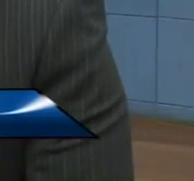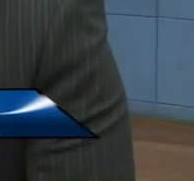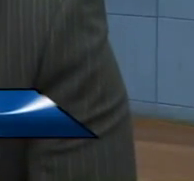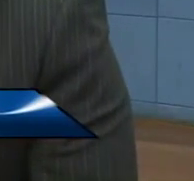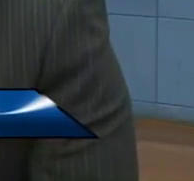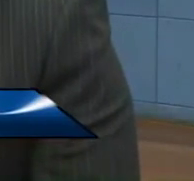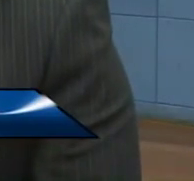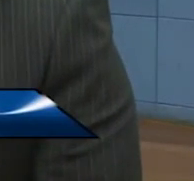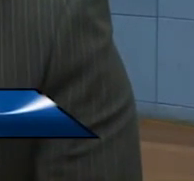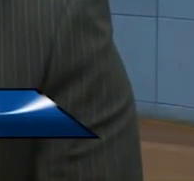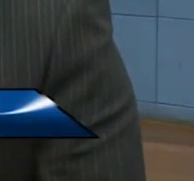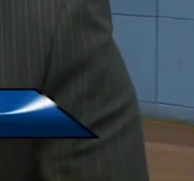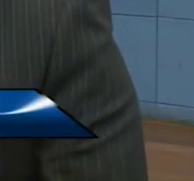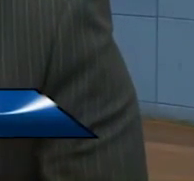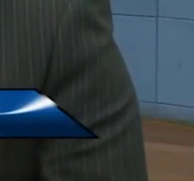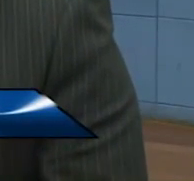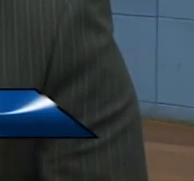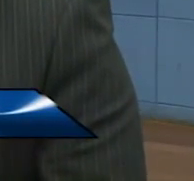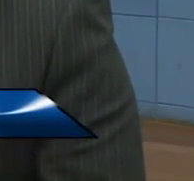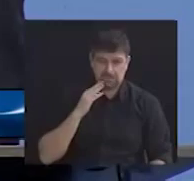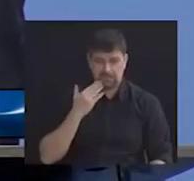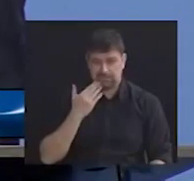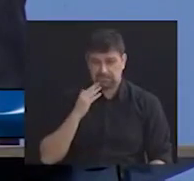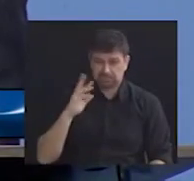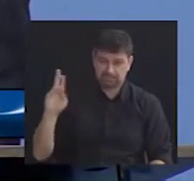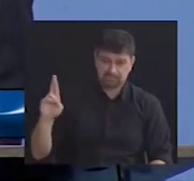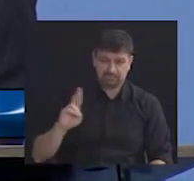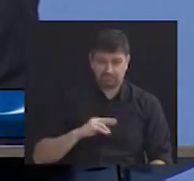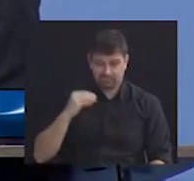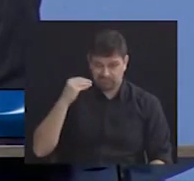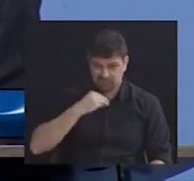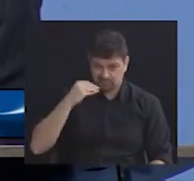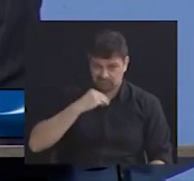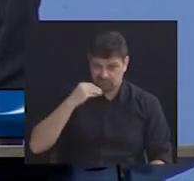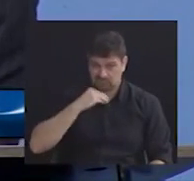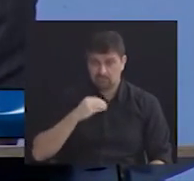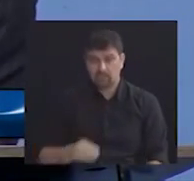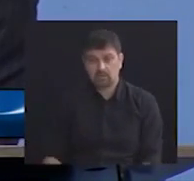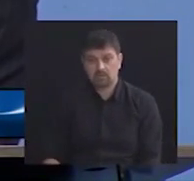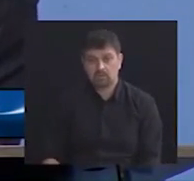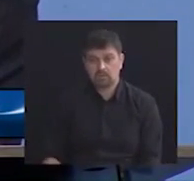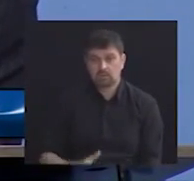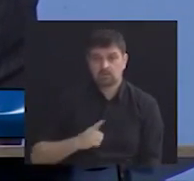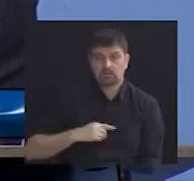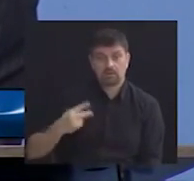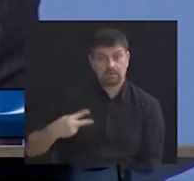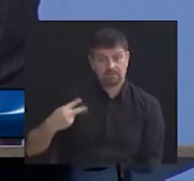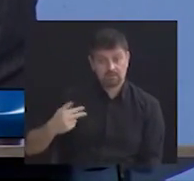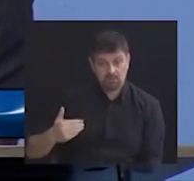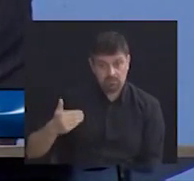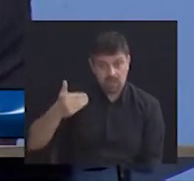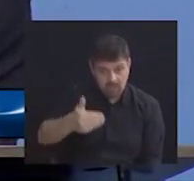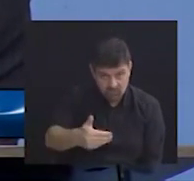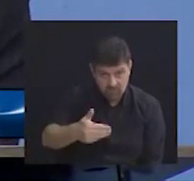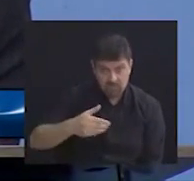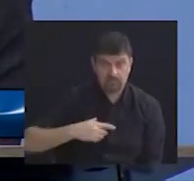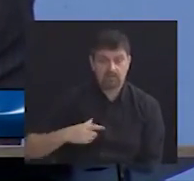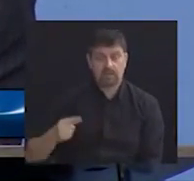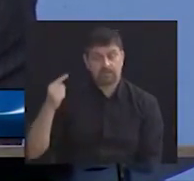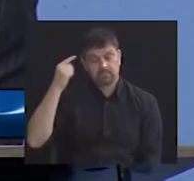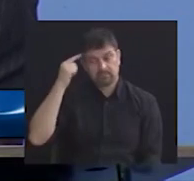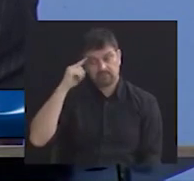da INDEC e apresentou a resposta que recebeu. A resposta que tivemos é que na segunda-feira será